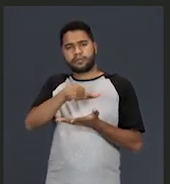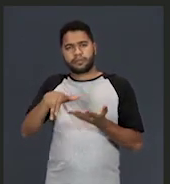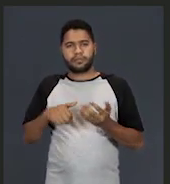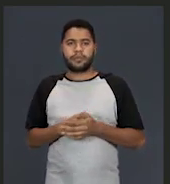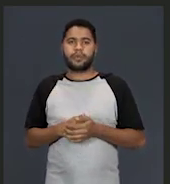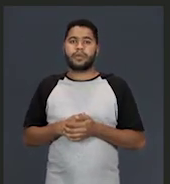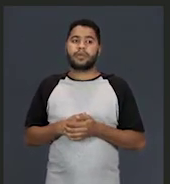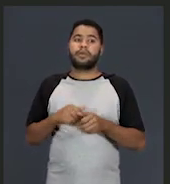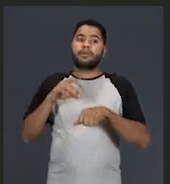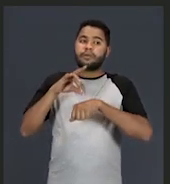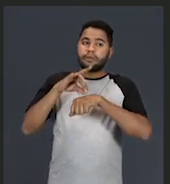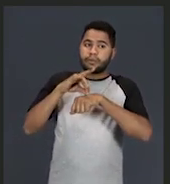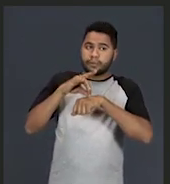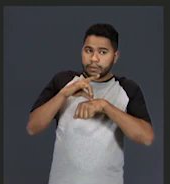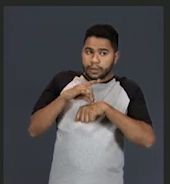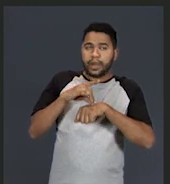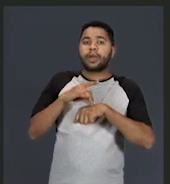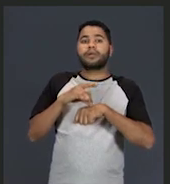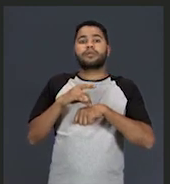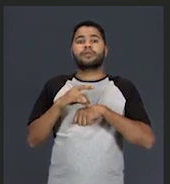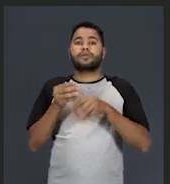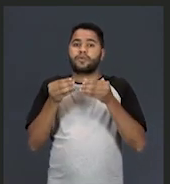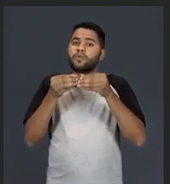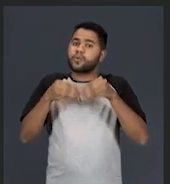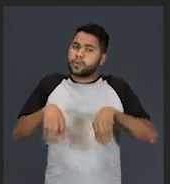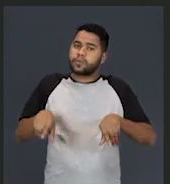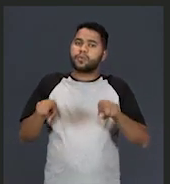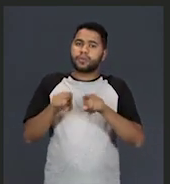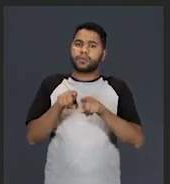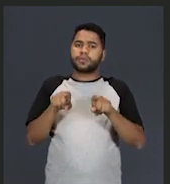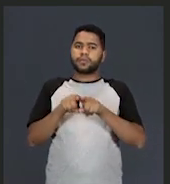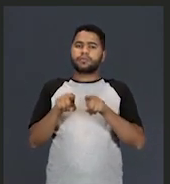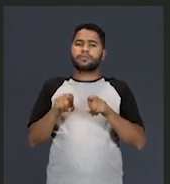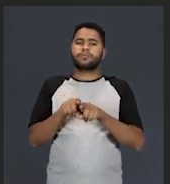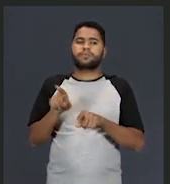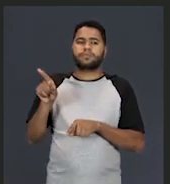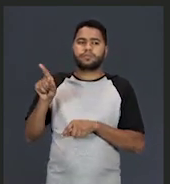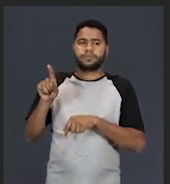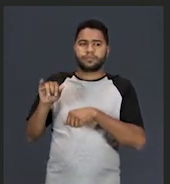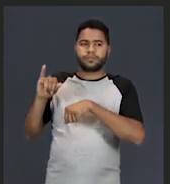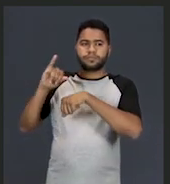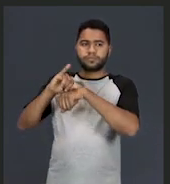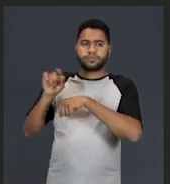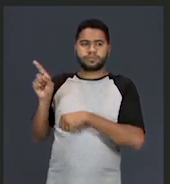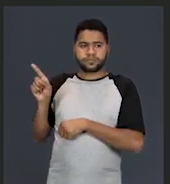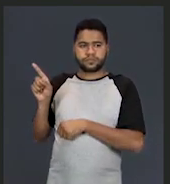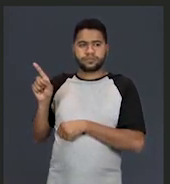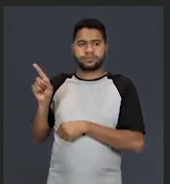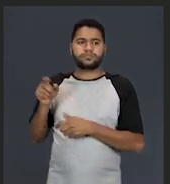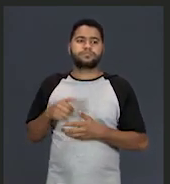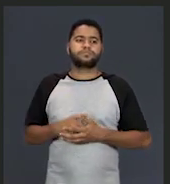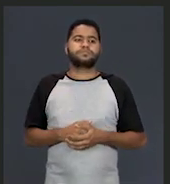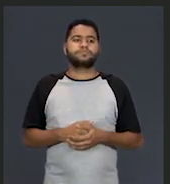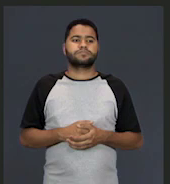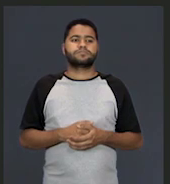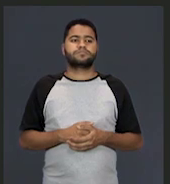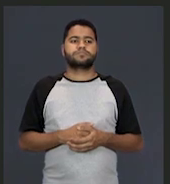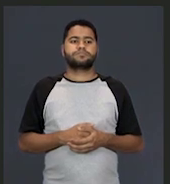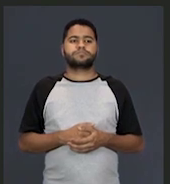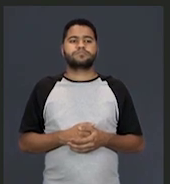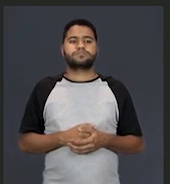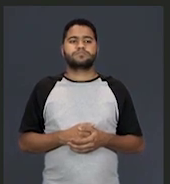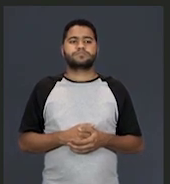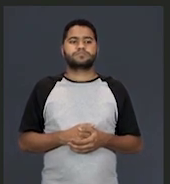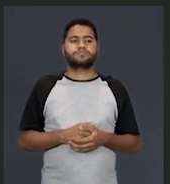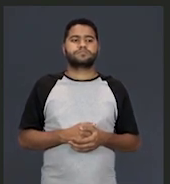carnes e ovos também aí estão no grupo, tá? Tem uma subdivisão aqui, ó, gente, ó. Tá? Então eu conto,